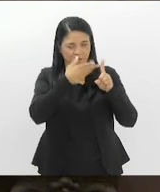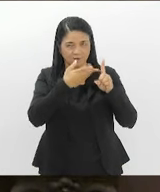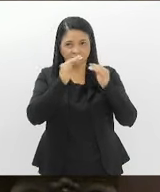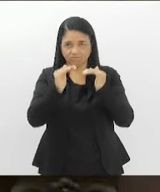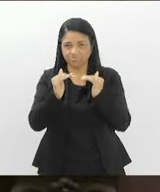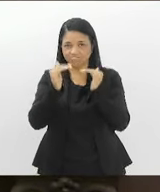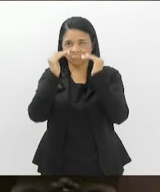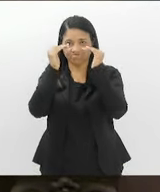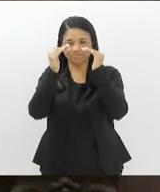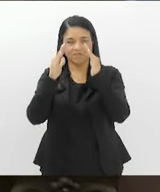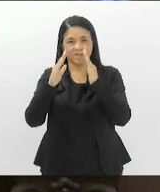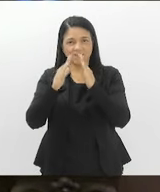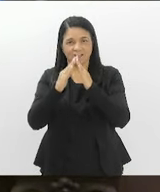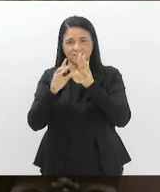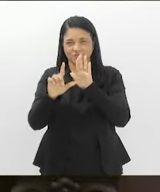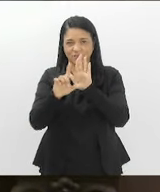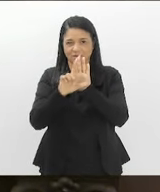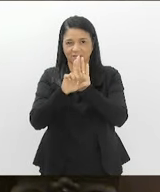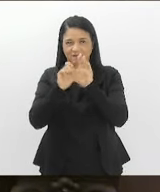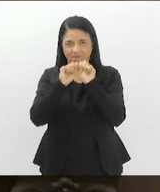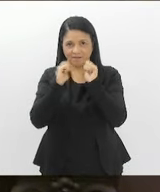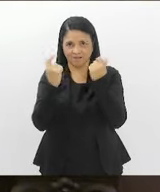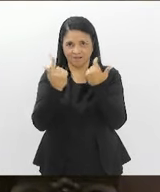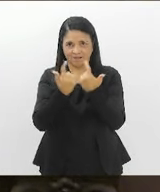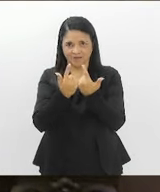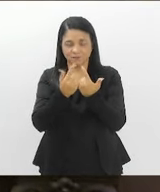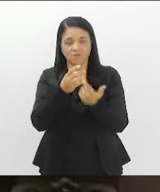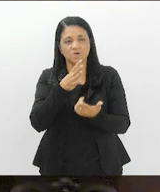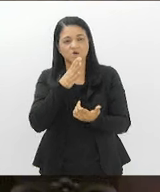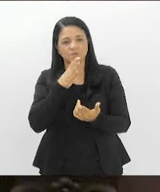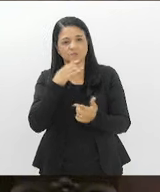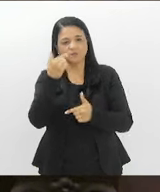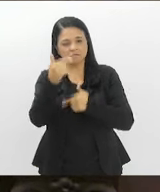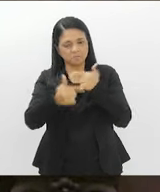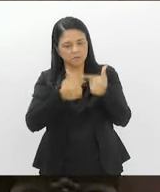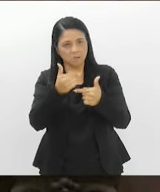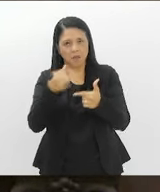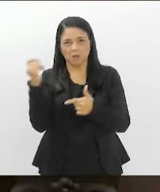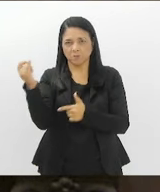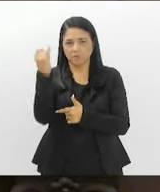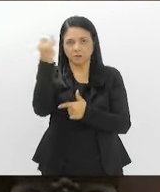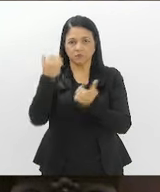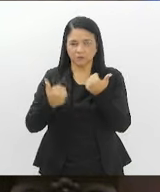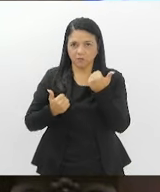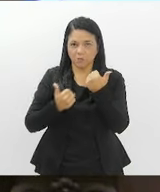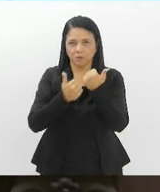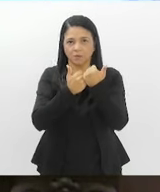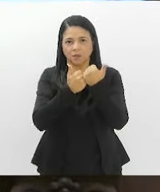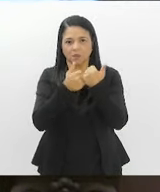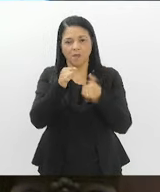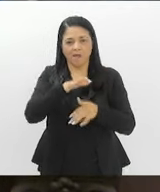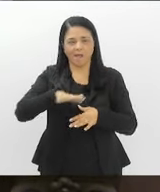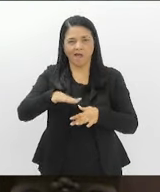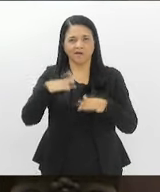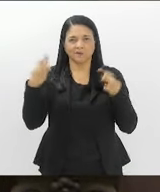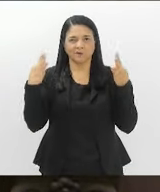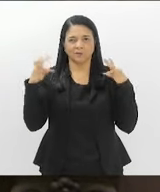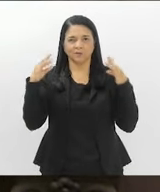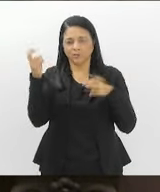esta Casa Legislativa, um reconhecimento à sua relevante e importante contribuição na área turística,